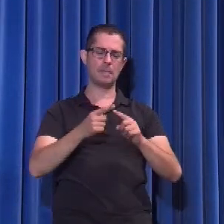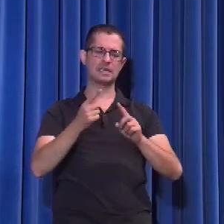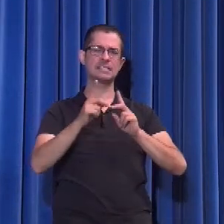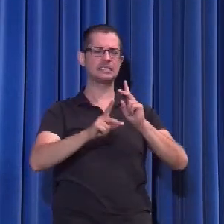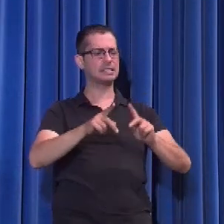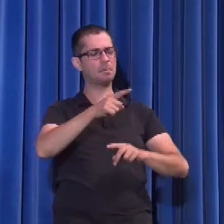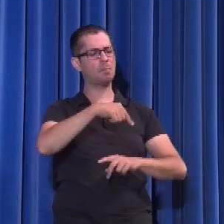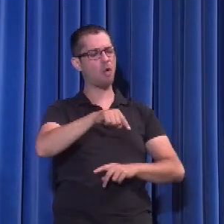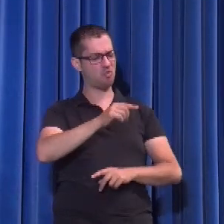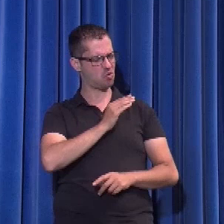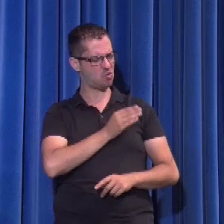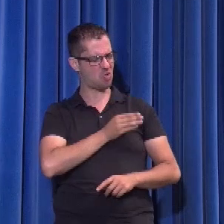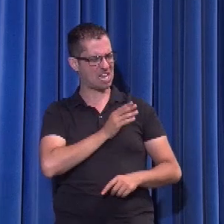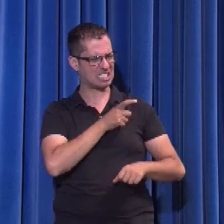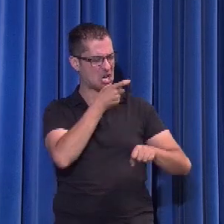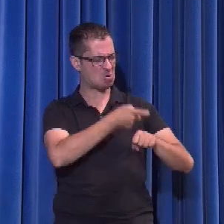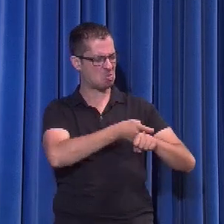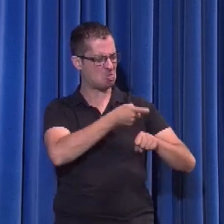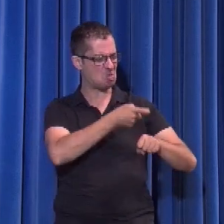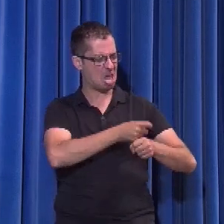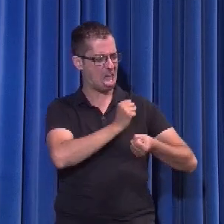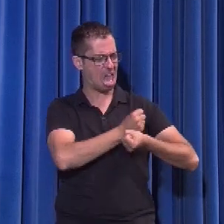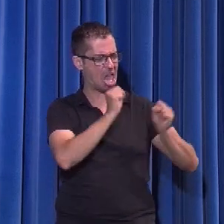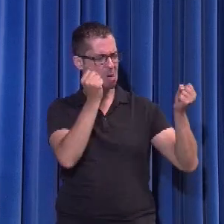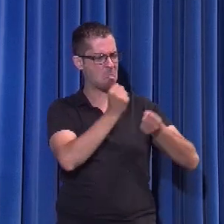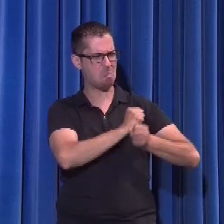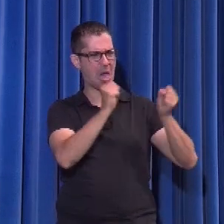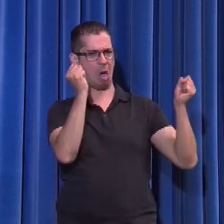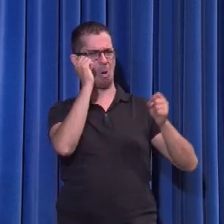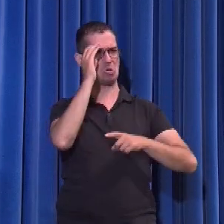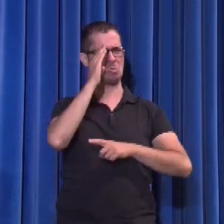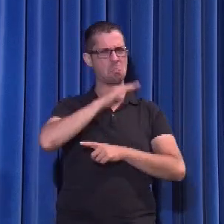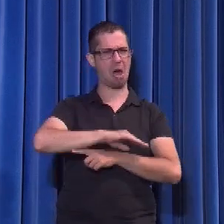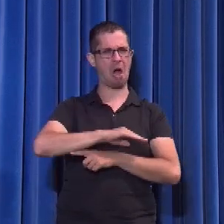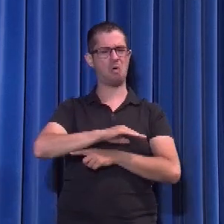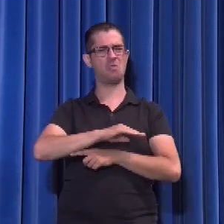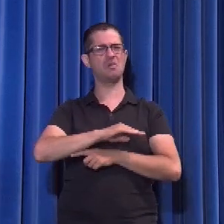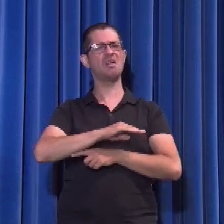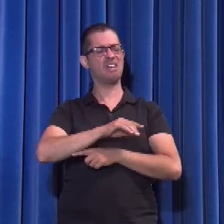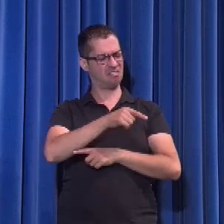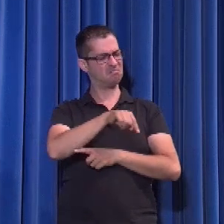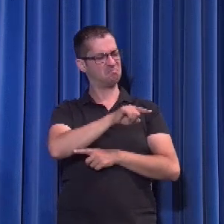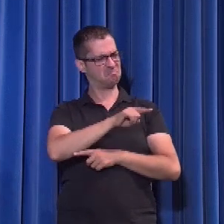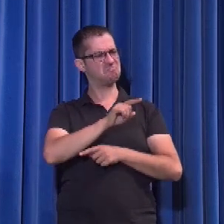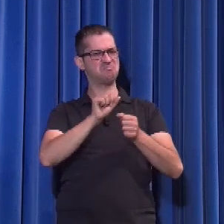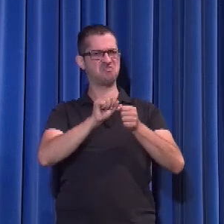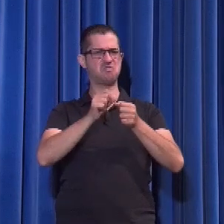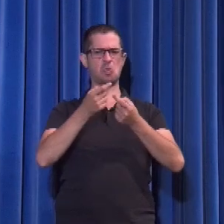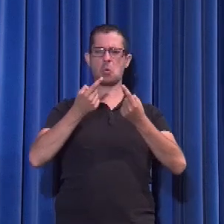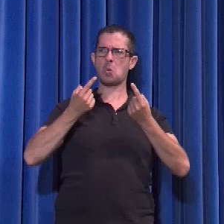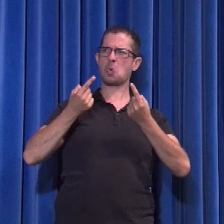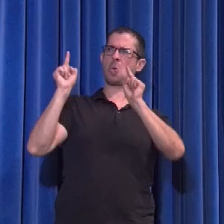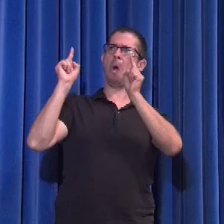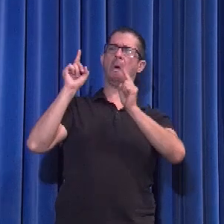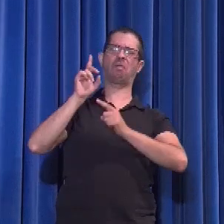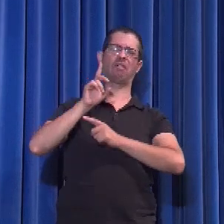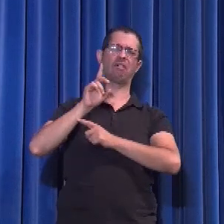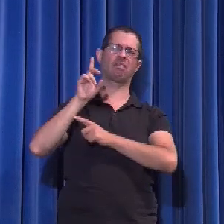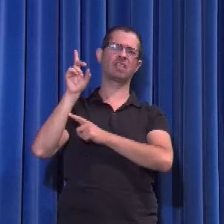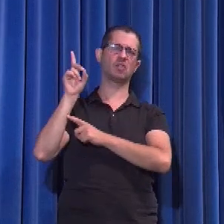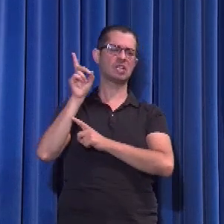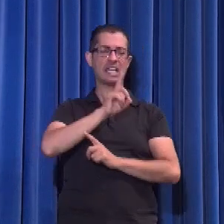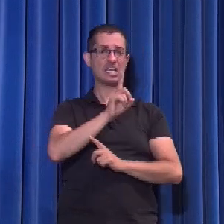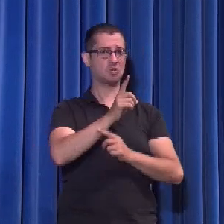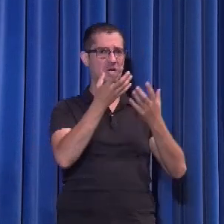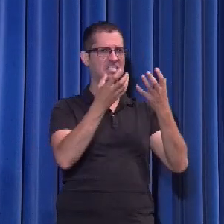coração rebelde, contumaz, rebelaram-se e foram-se. Não dizem a eles mesmos: